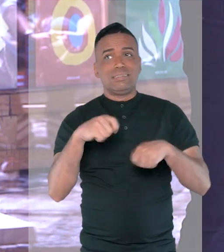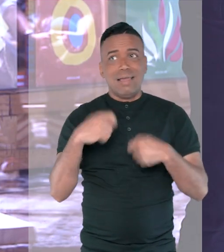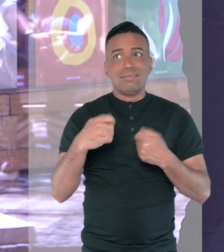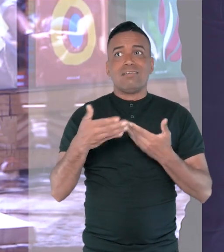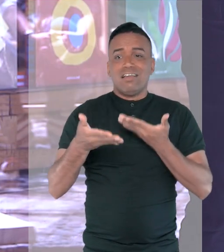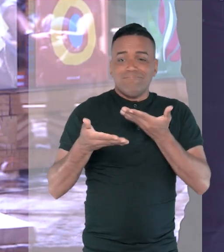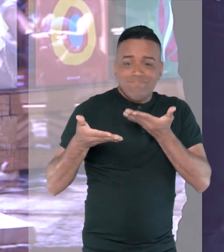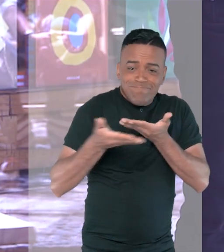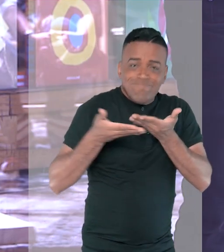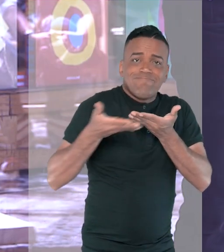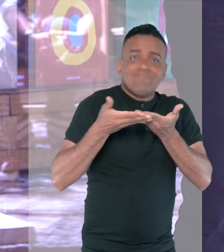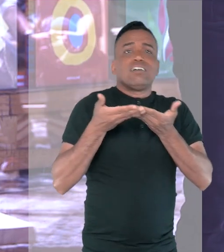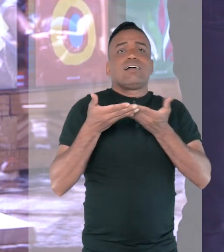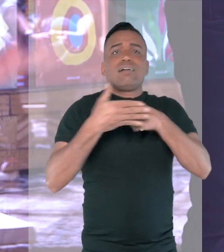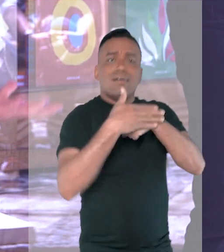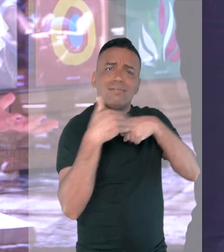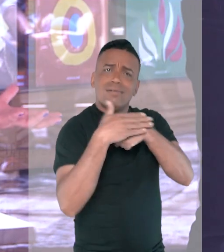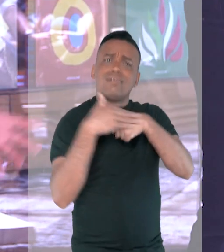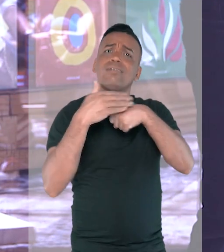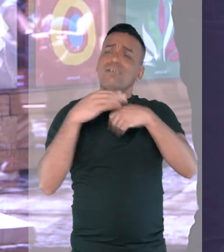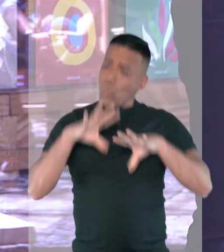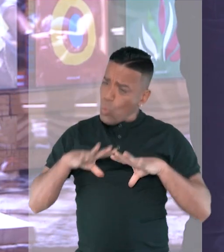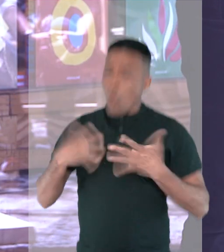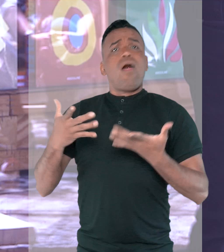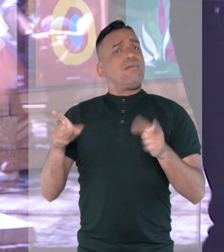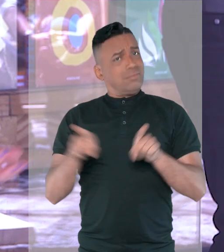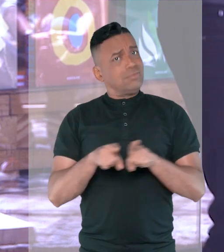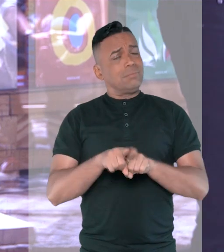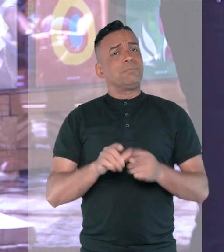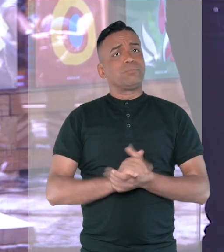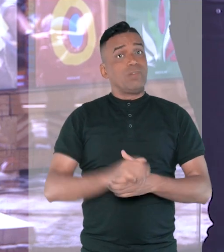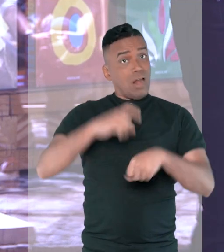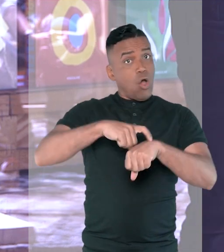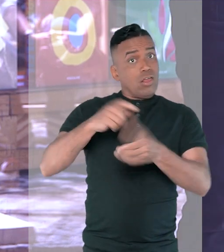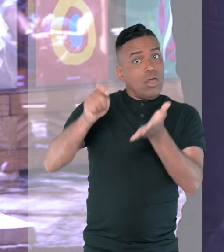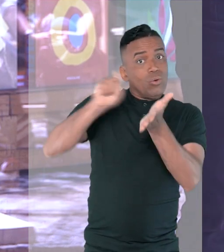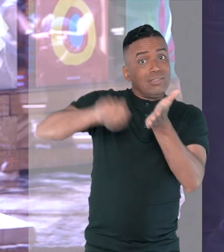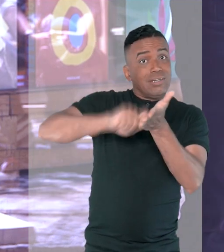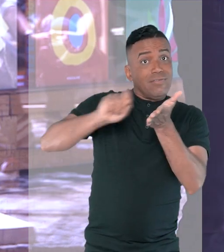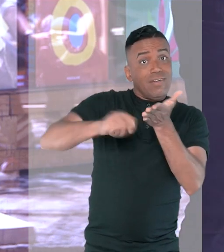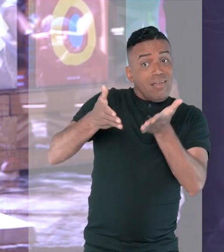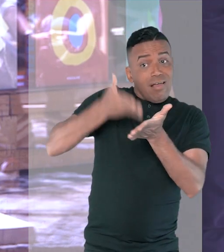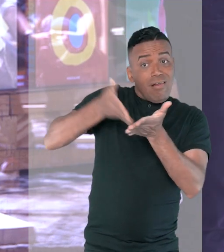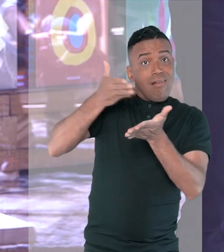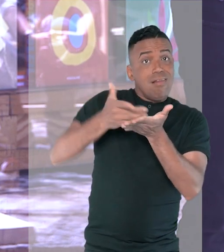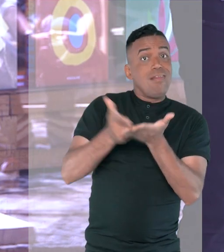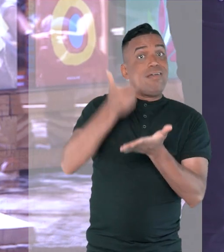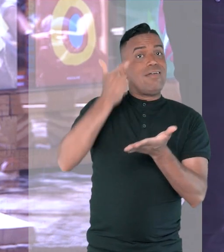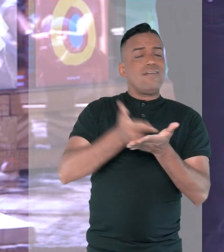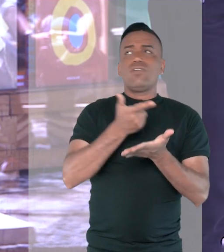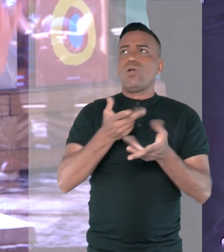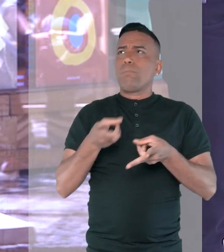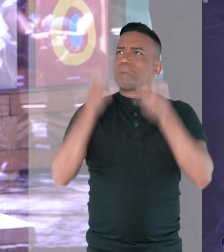que a morte precisa ser tratada com mais afeto e com mais coragem. Quando eu escrevi esse livro, eu